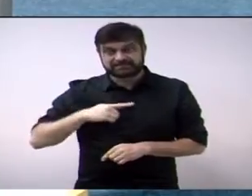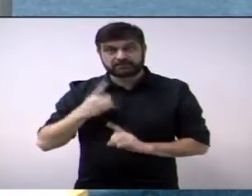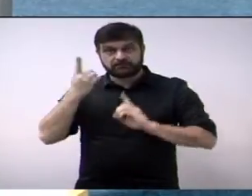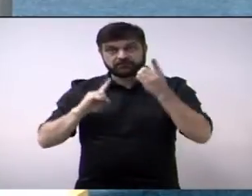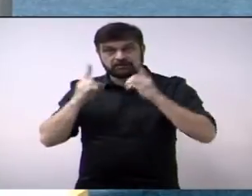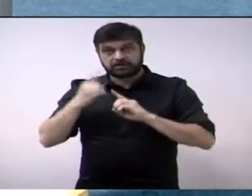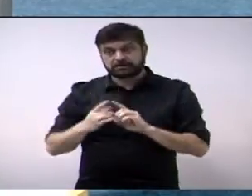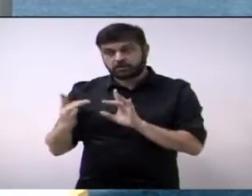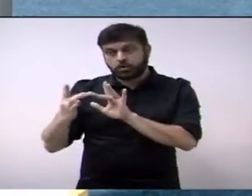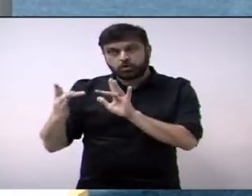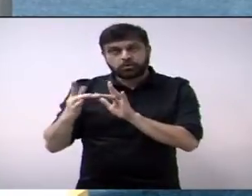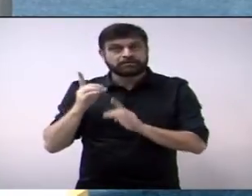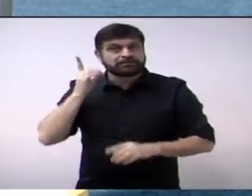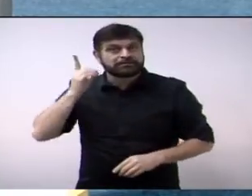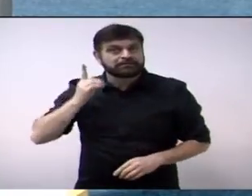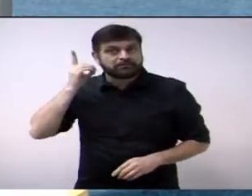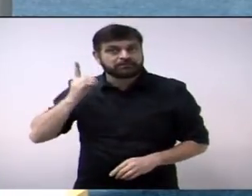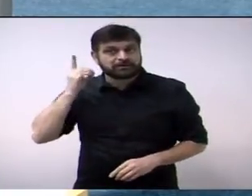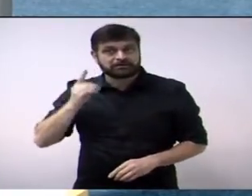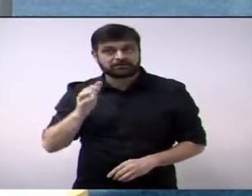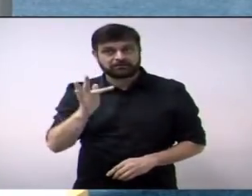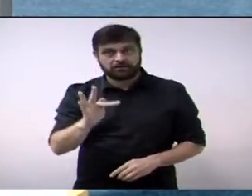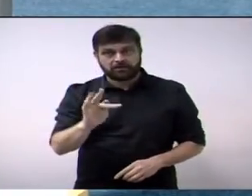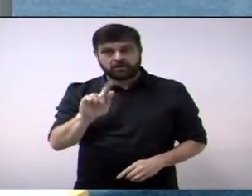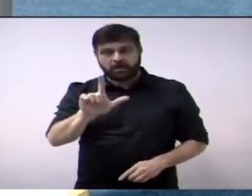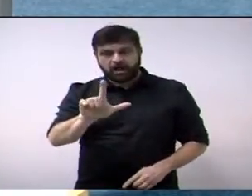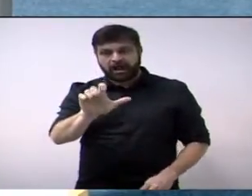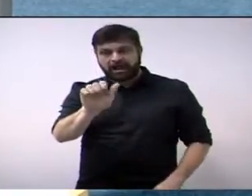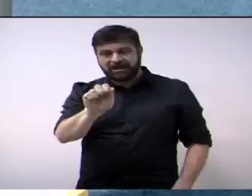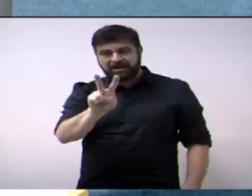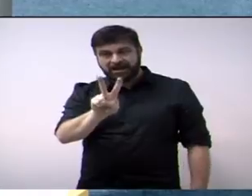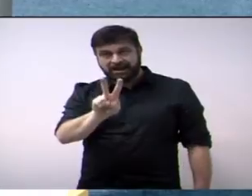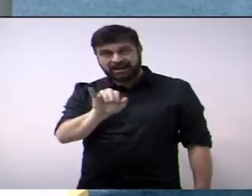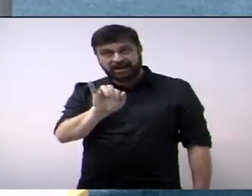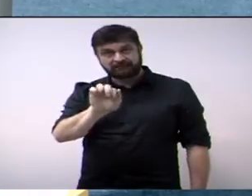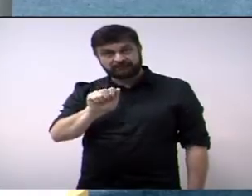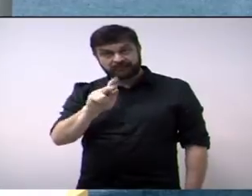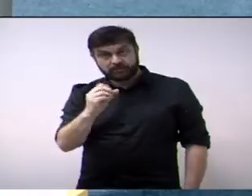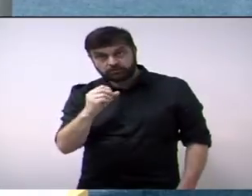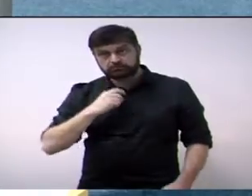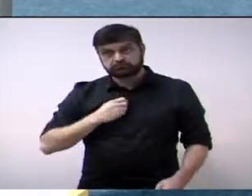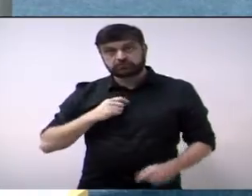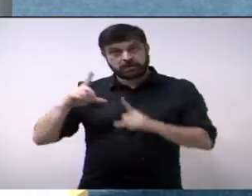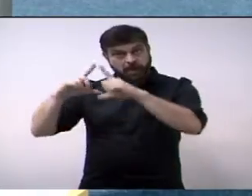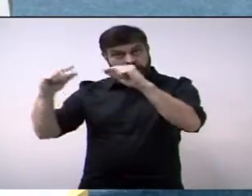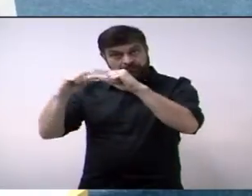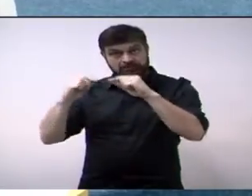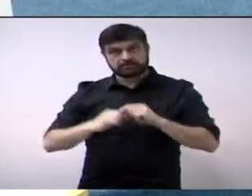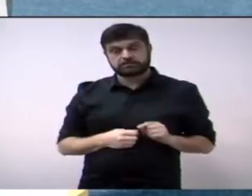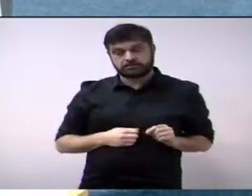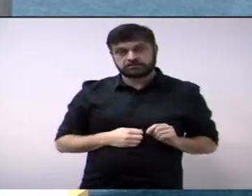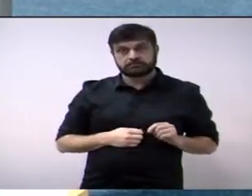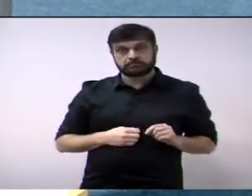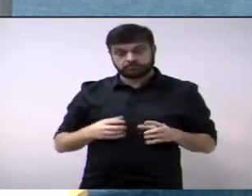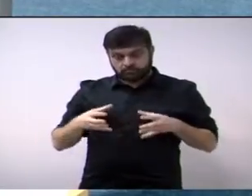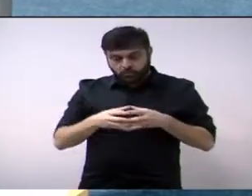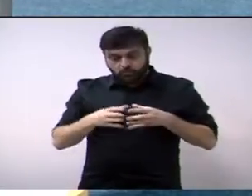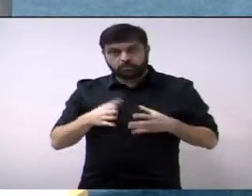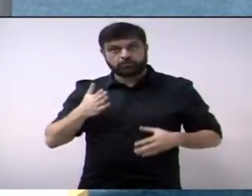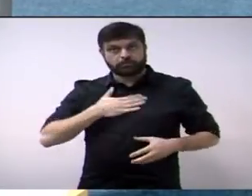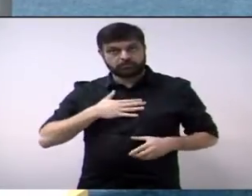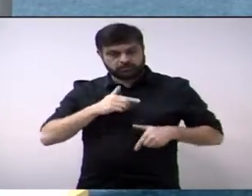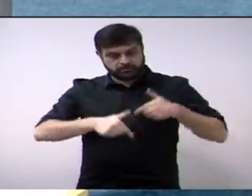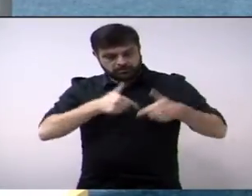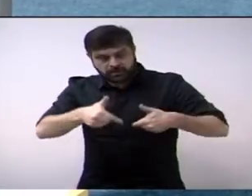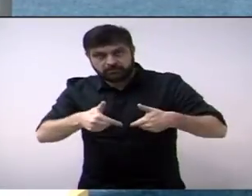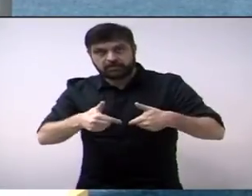deputado Flavinho e fomos muito bem recebidos. Eu e toda a equipe do nosso gabinete, quero